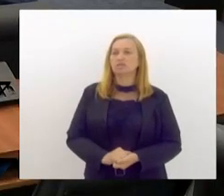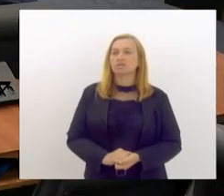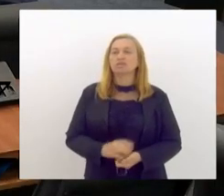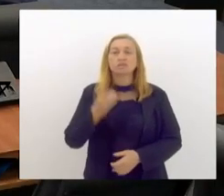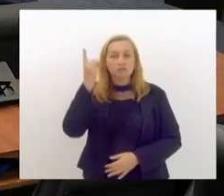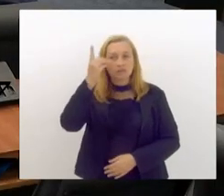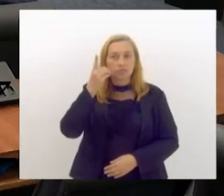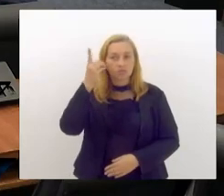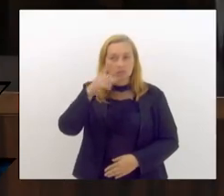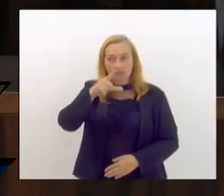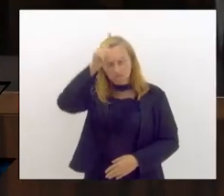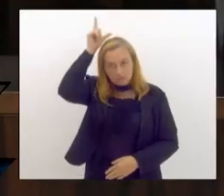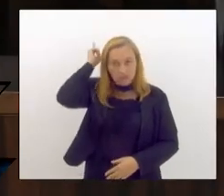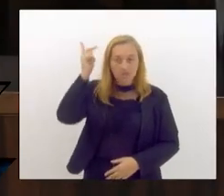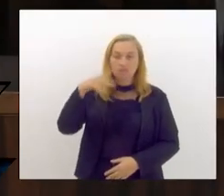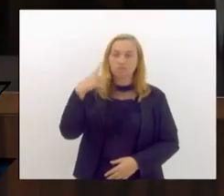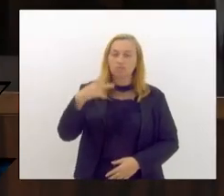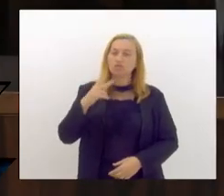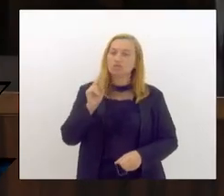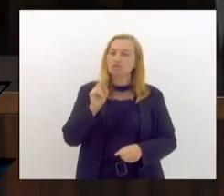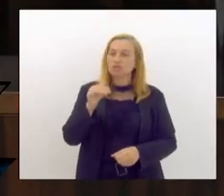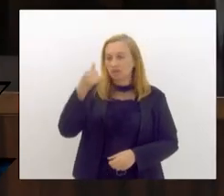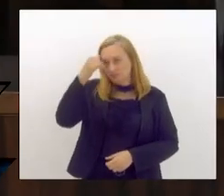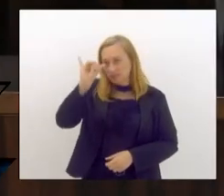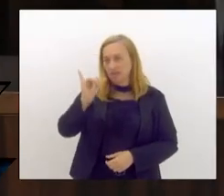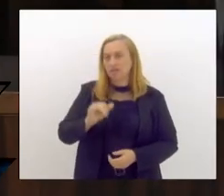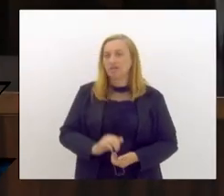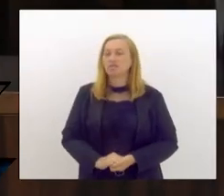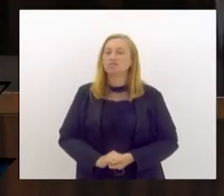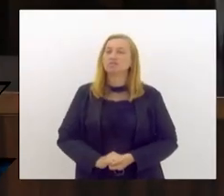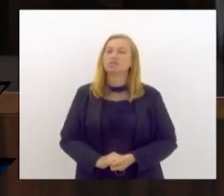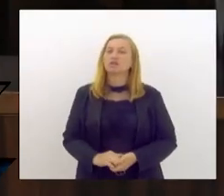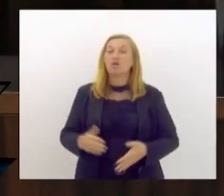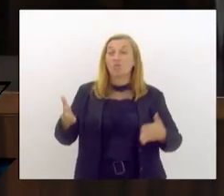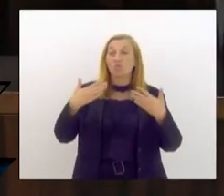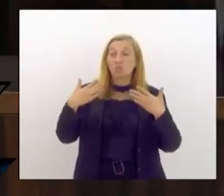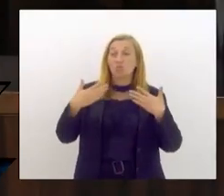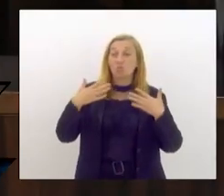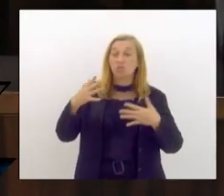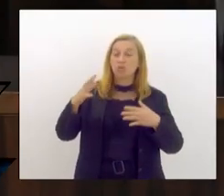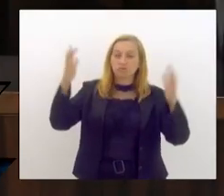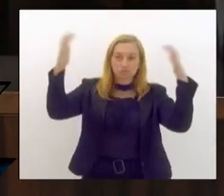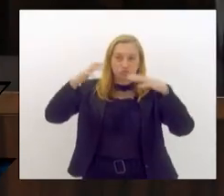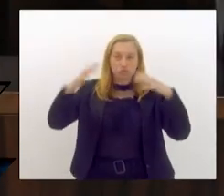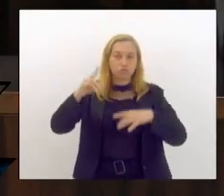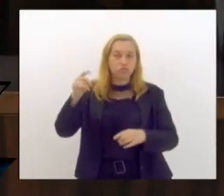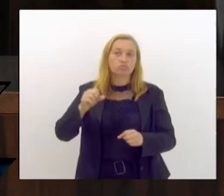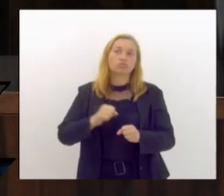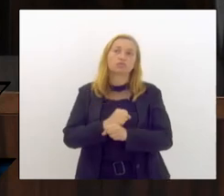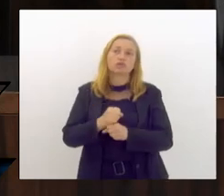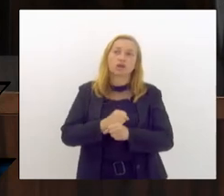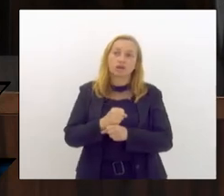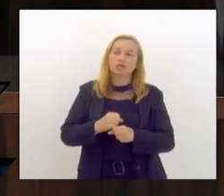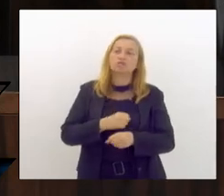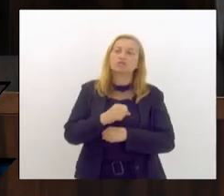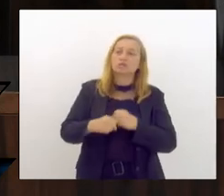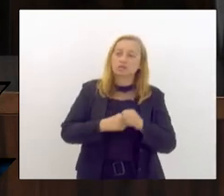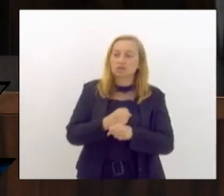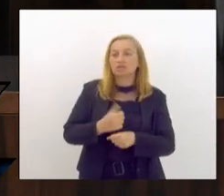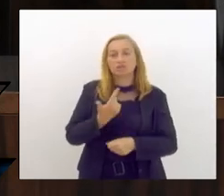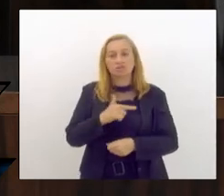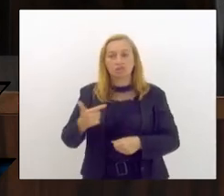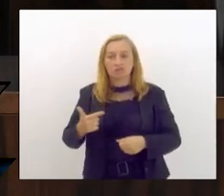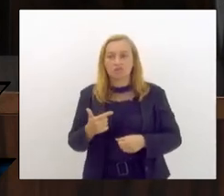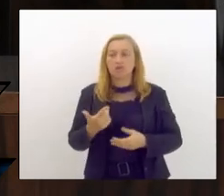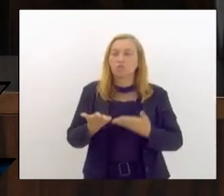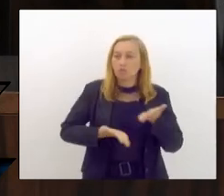Deputado Luiz Paulo, essa política de prevenção, porque verão e chuvas vai ter todo ano, então, se não houver esse trato, por isso que é sempre